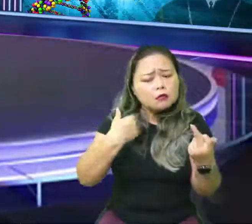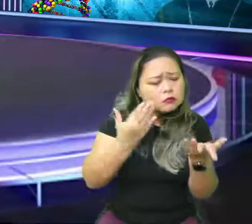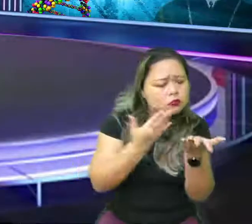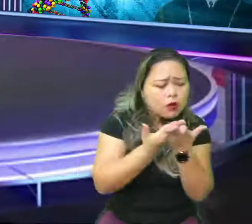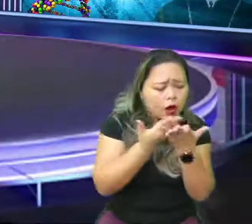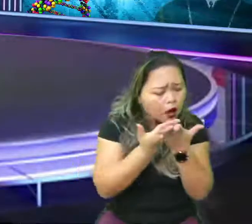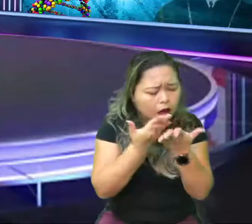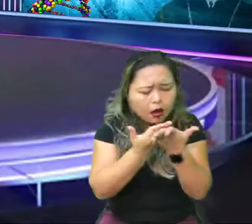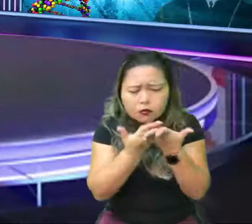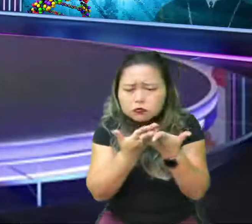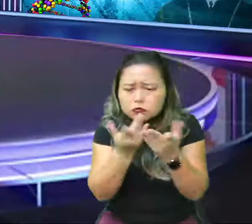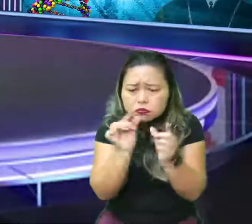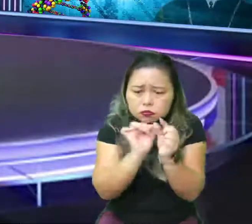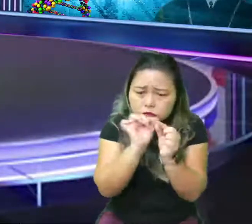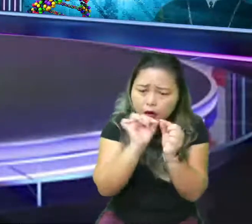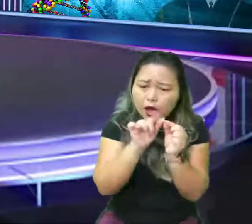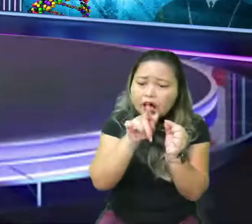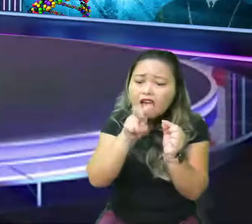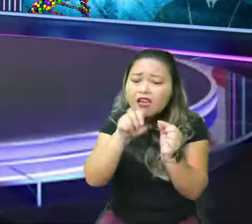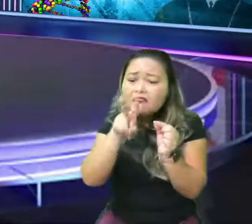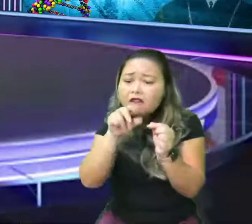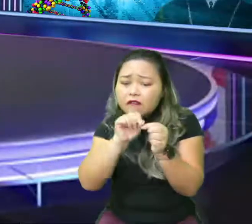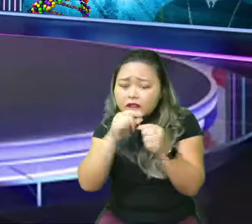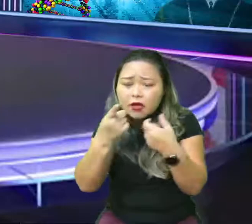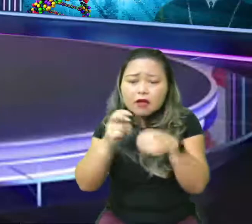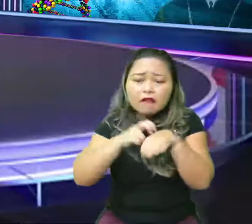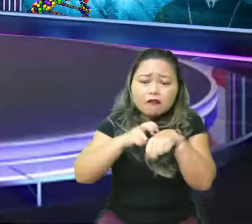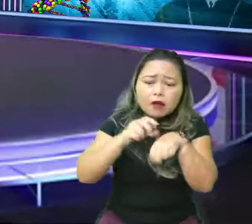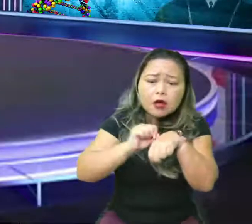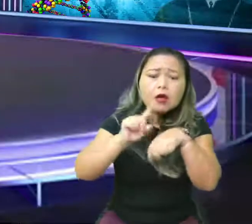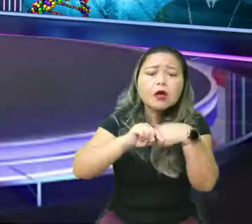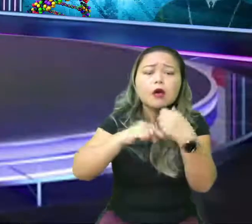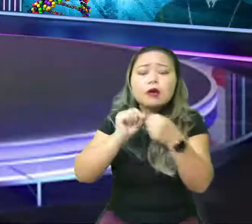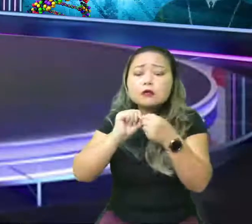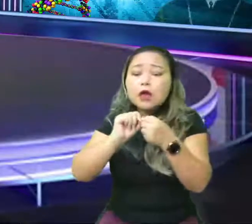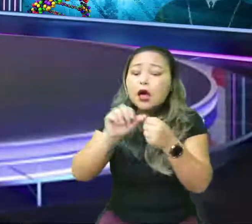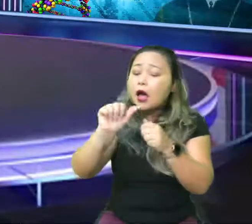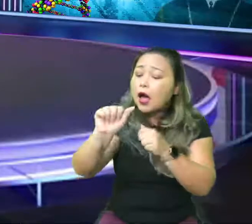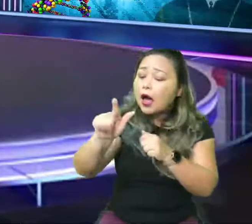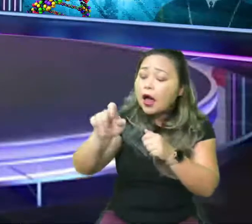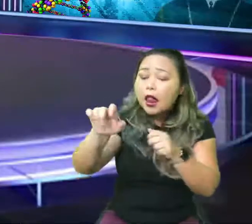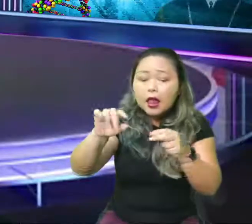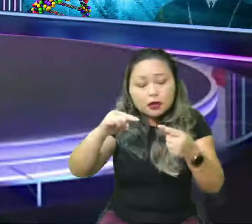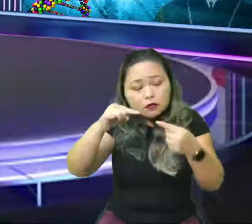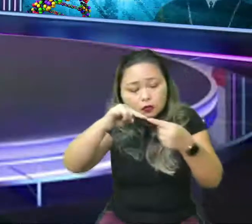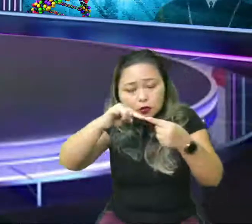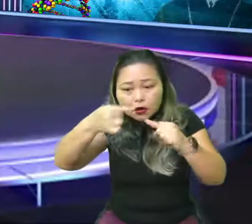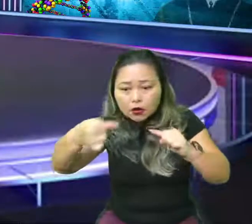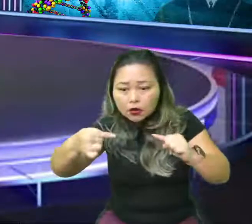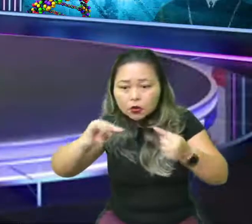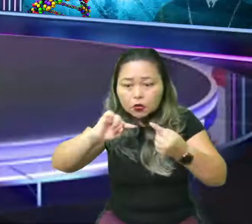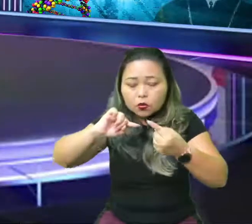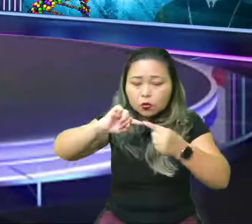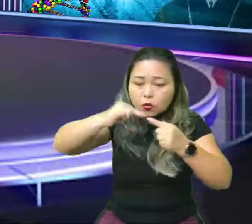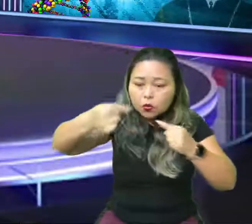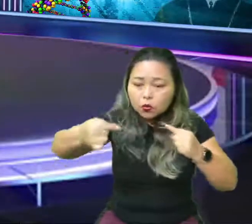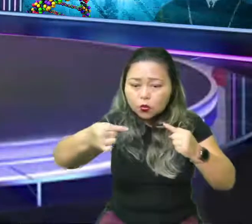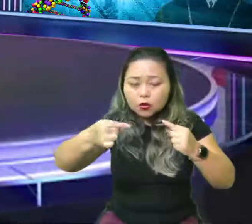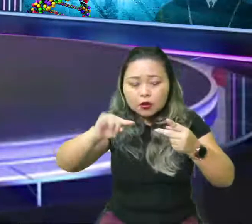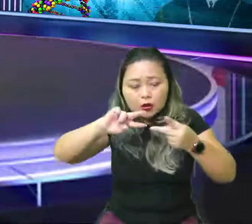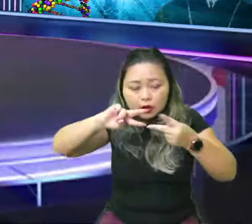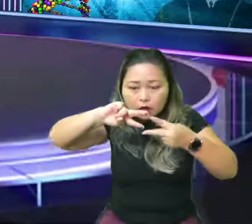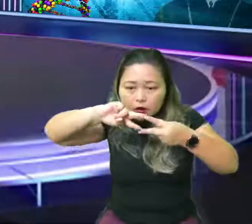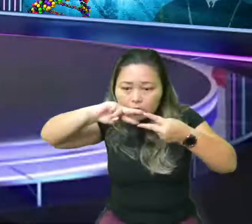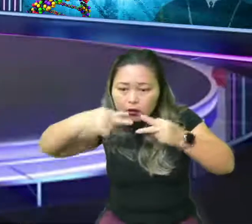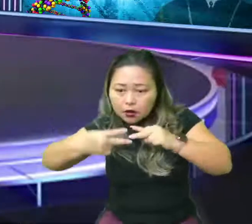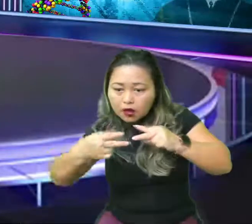os estudos das ervilhas, que nós vamos estudar, e ele falando aí dos alelos, né? Ou seja, de estruturas, de pares